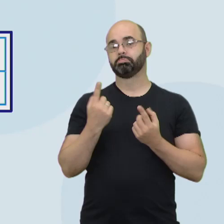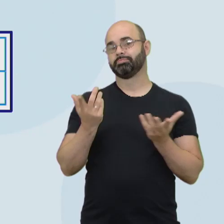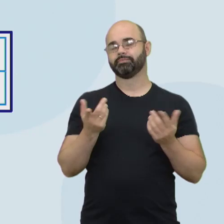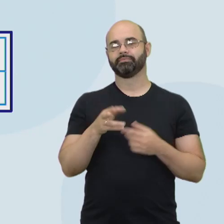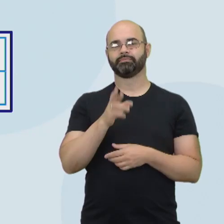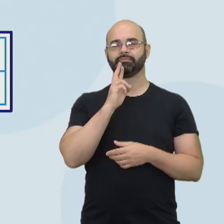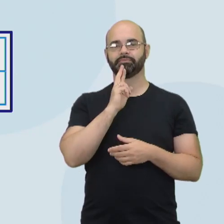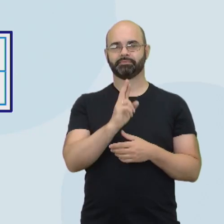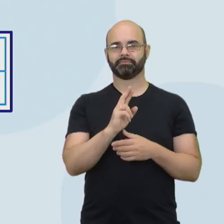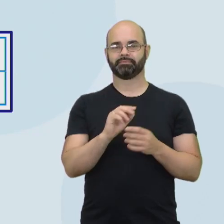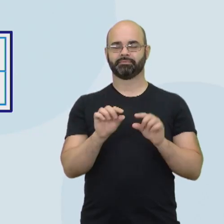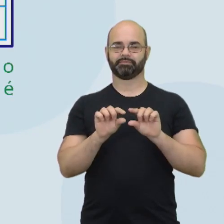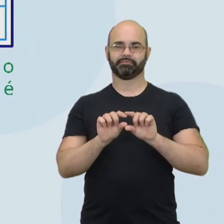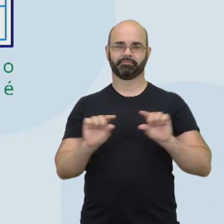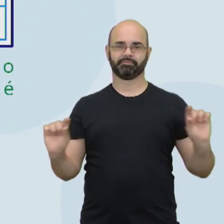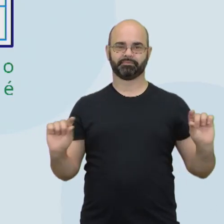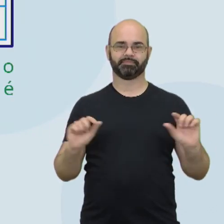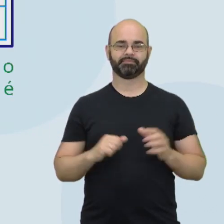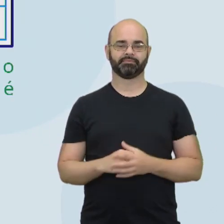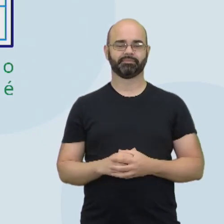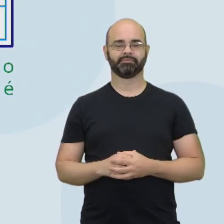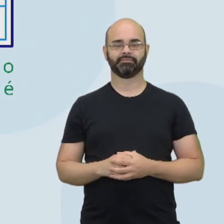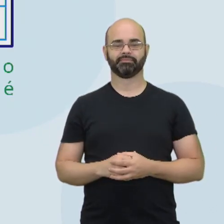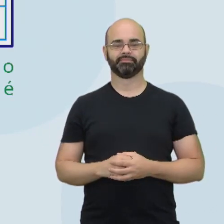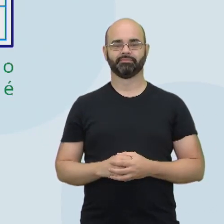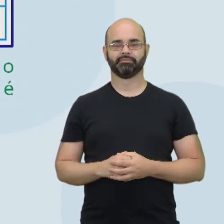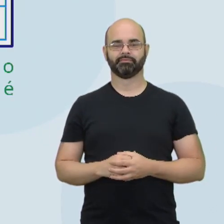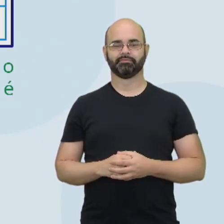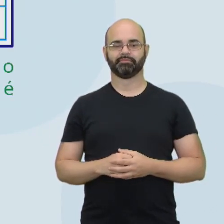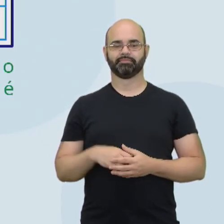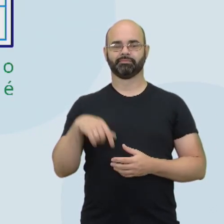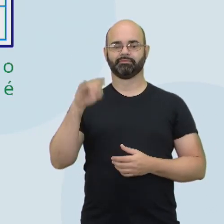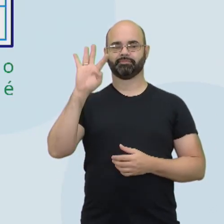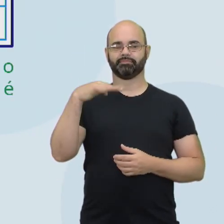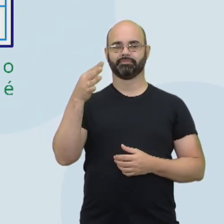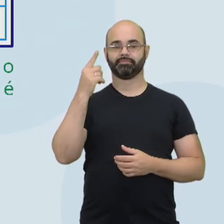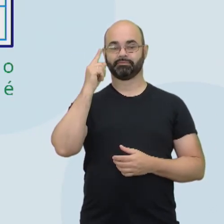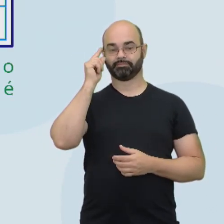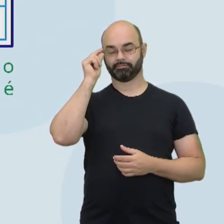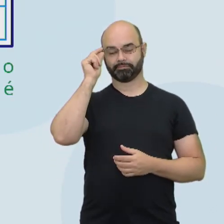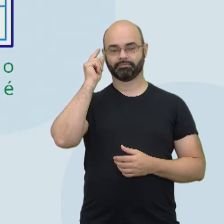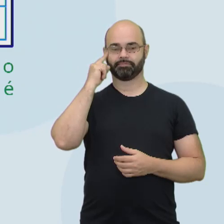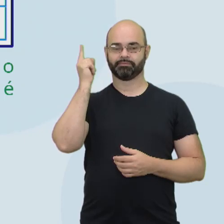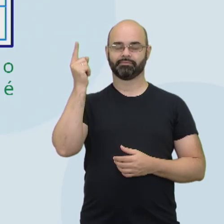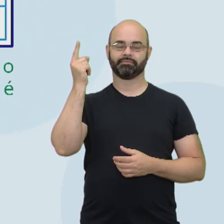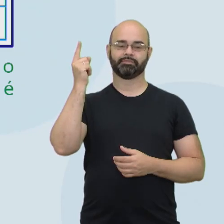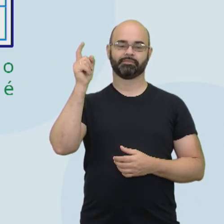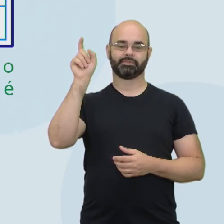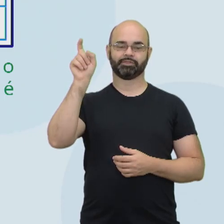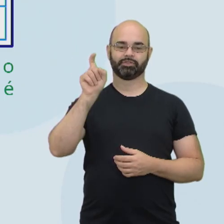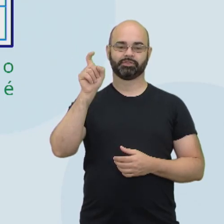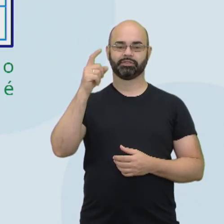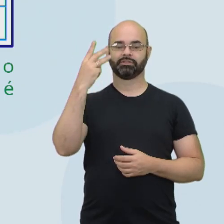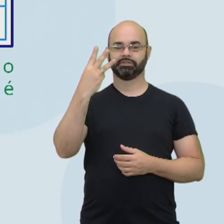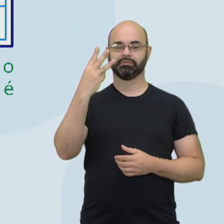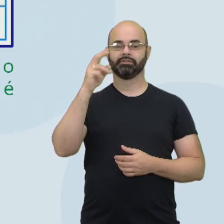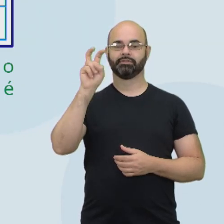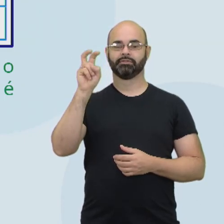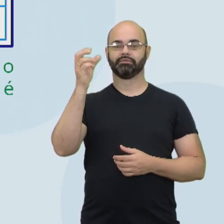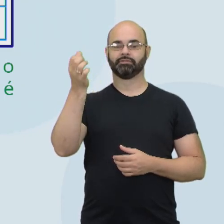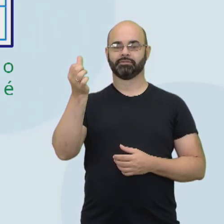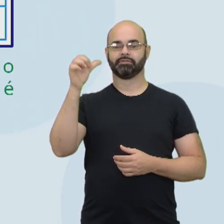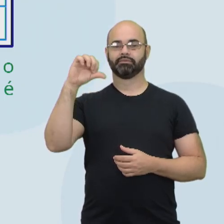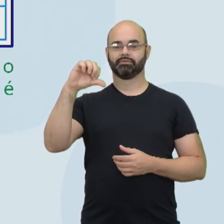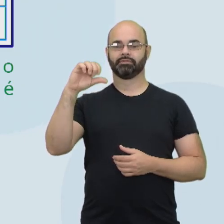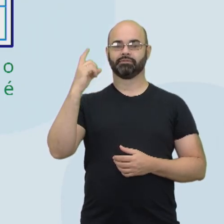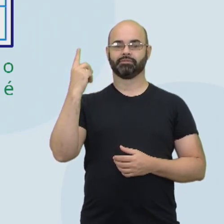aí a expressão que representa. Tá Legal. certo? Então, olhando para a nossa tabelinha, você pode perceber, ó, que o X está aumentando, viu?